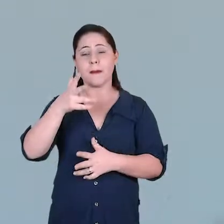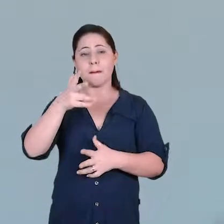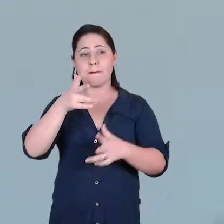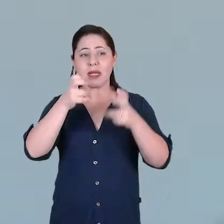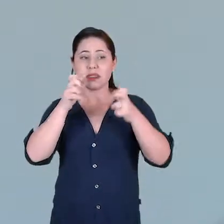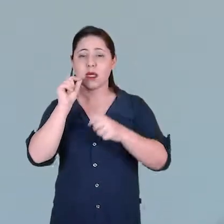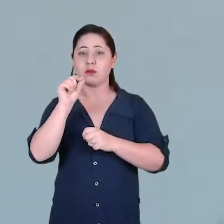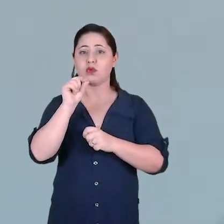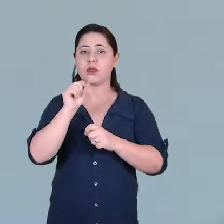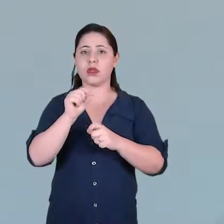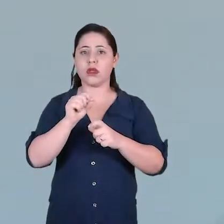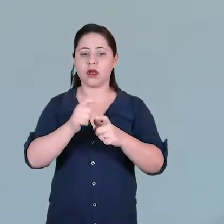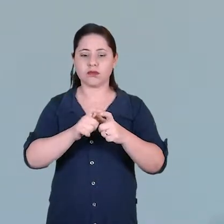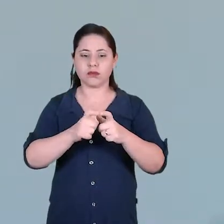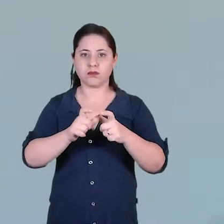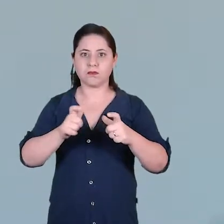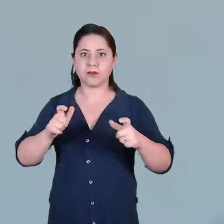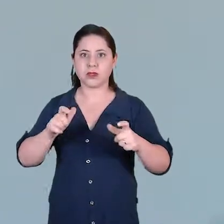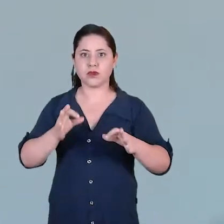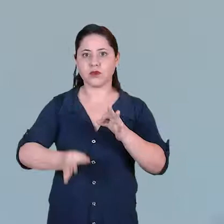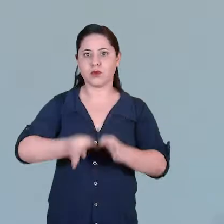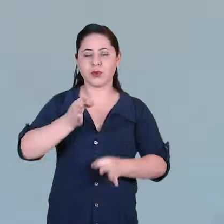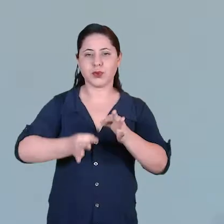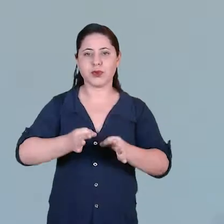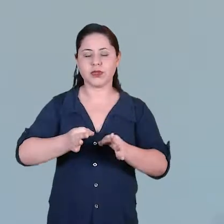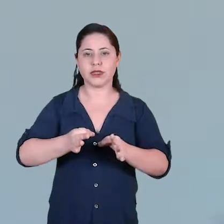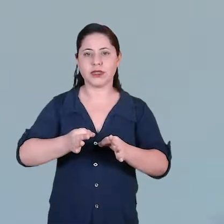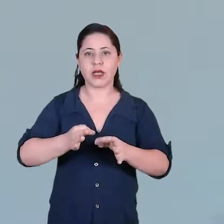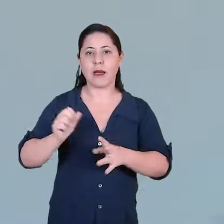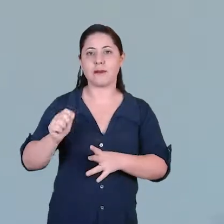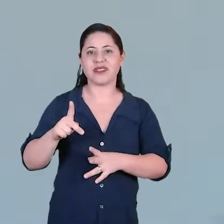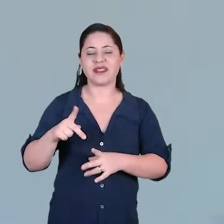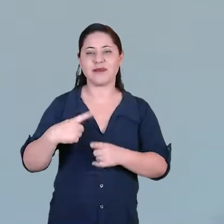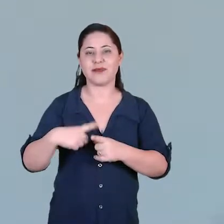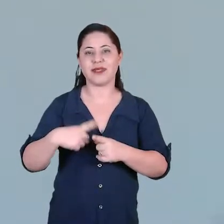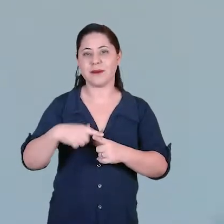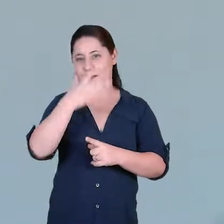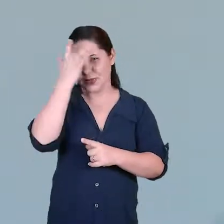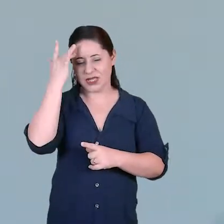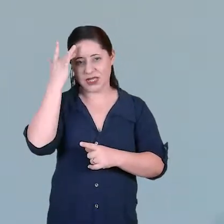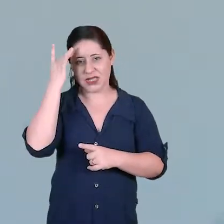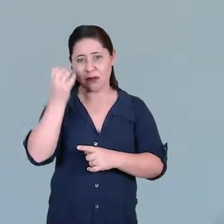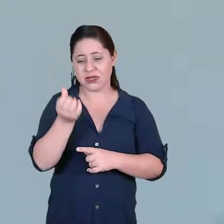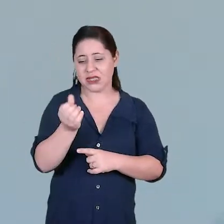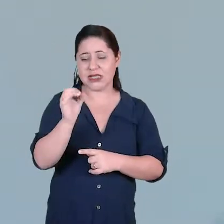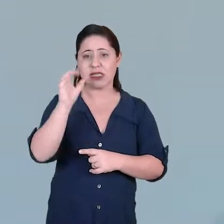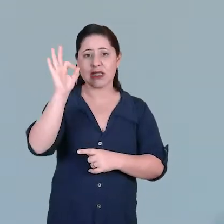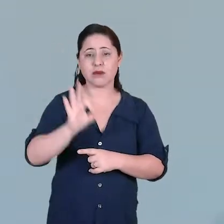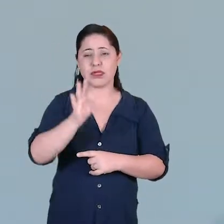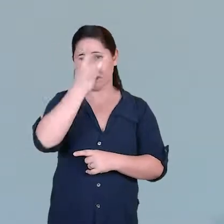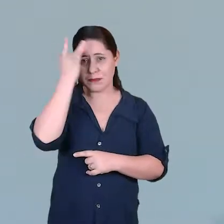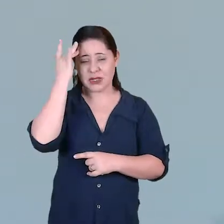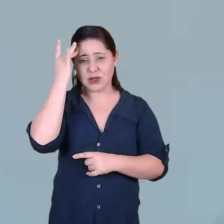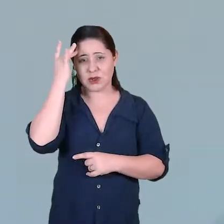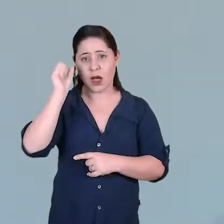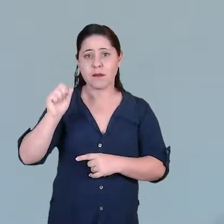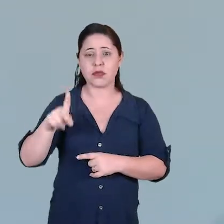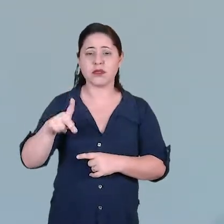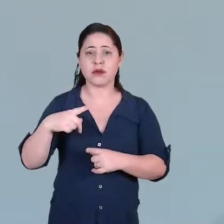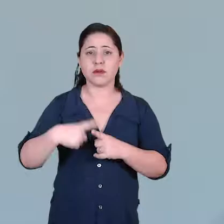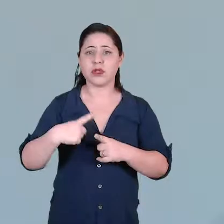da judicialização extrema nos benefícios por incapacidade, enquanto que a PEC coloca um mínimo de 60% para uma pessoa que se aposenta